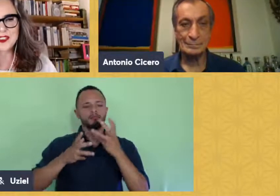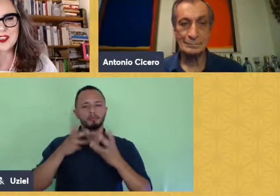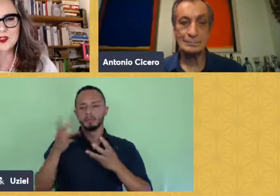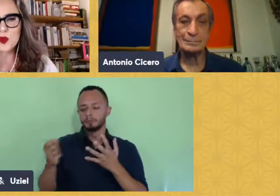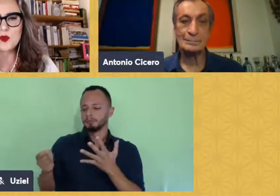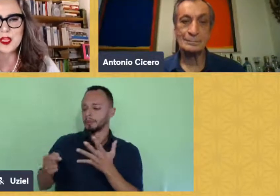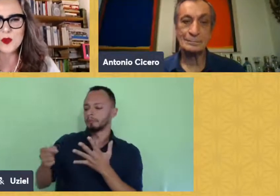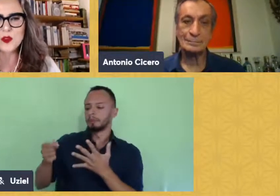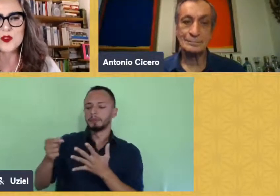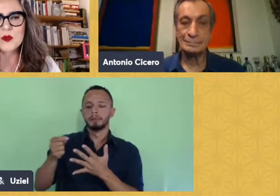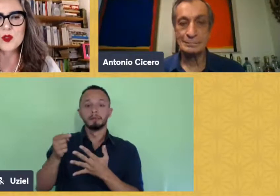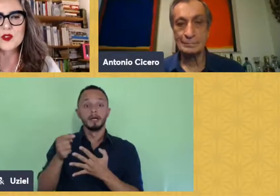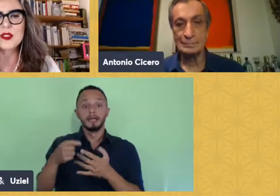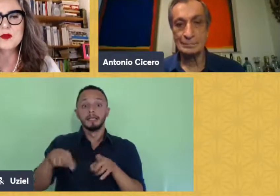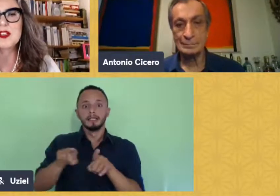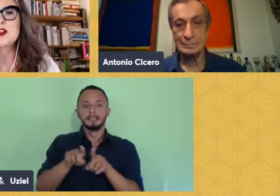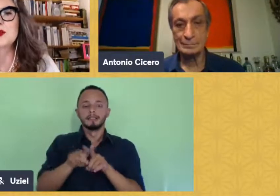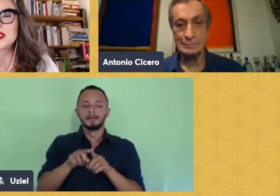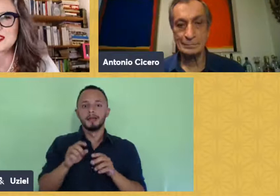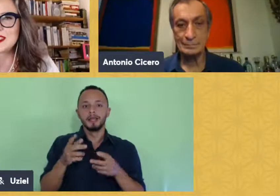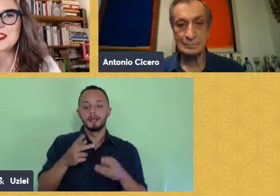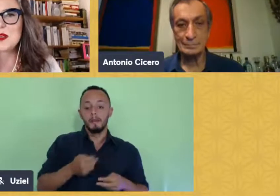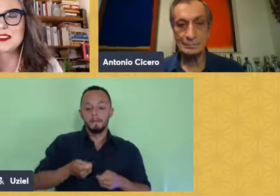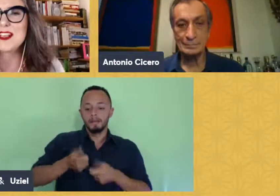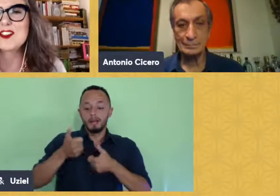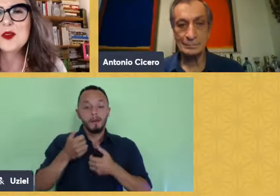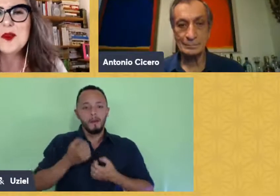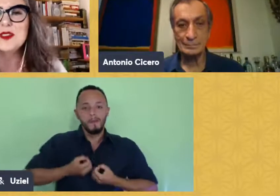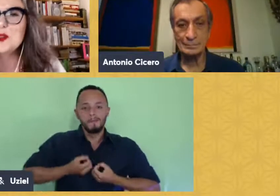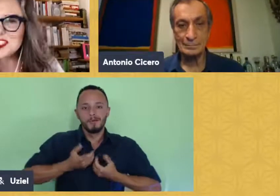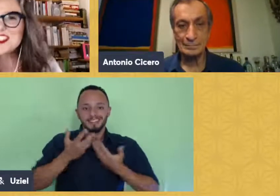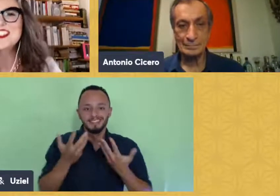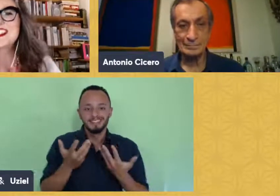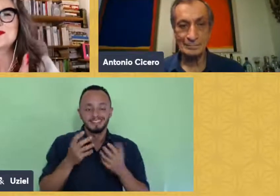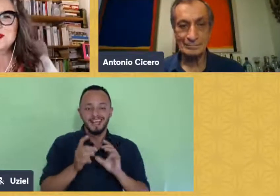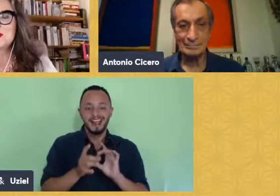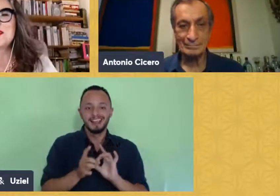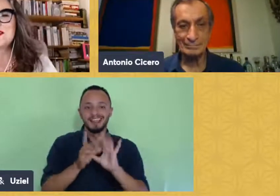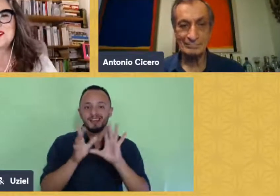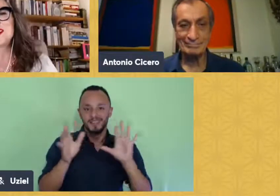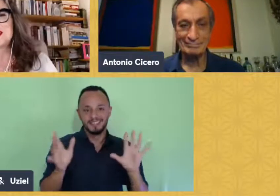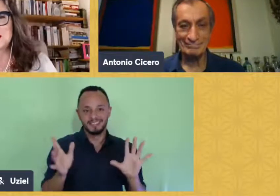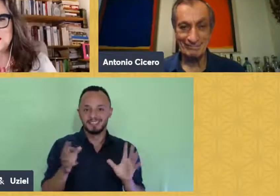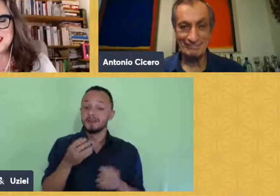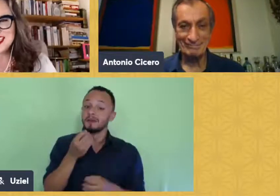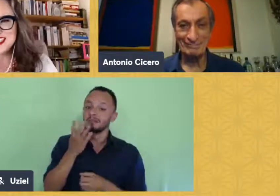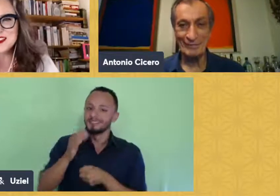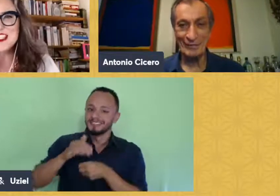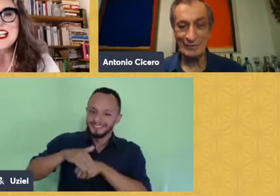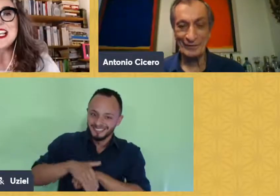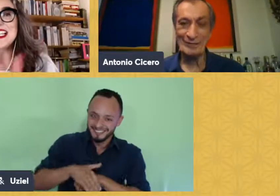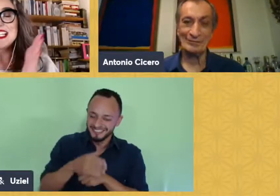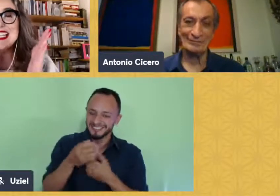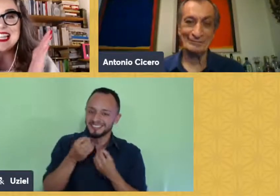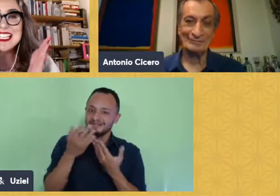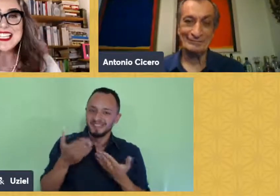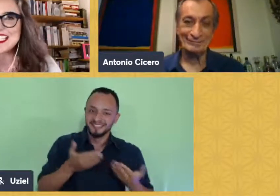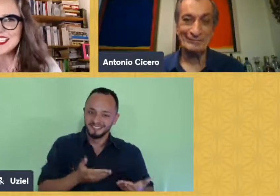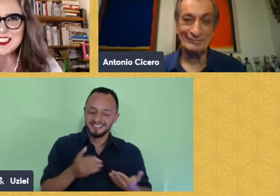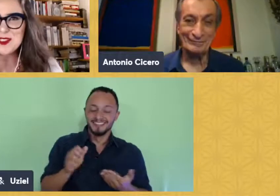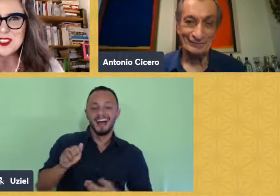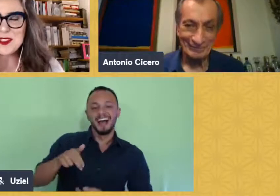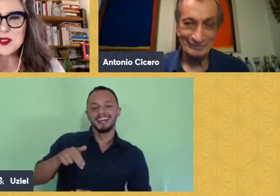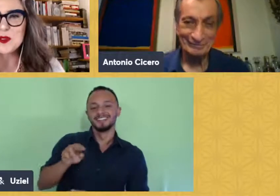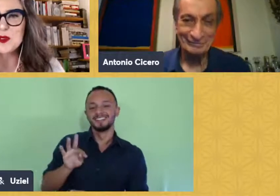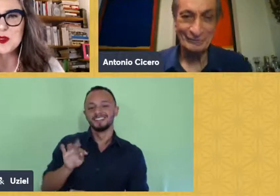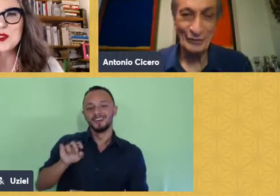foi agraciado com o prêmio Alceu Amoroso Lima, Poesia e Liberdade. Então, boa noite, seja muito bem-vindo, Antônio Cícero. Que alegria